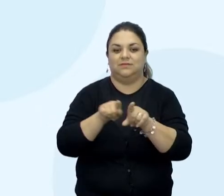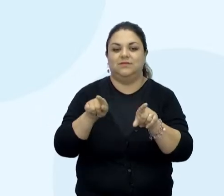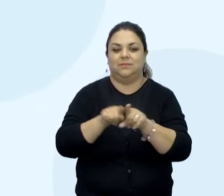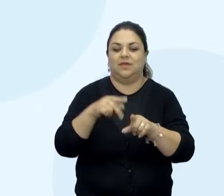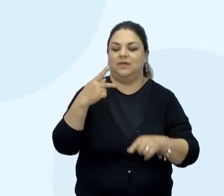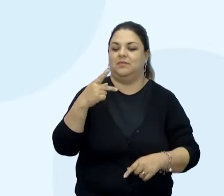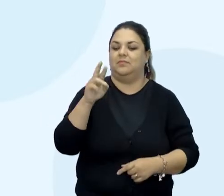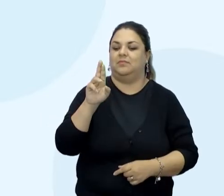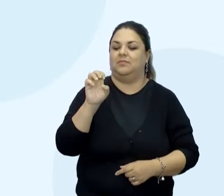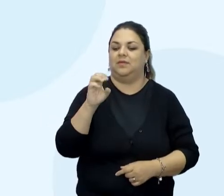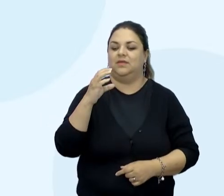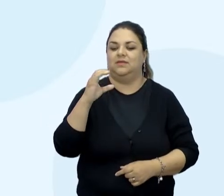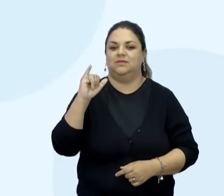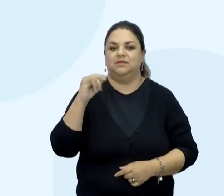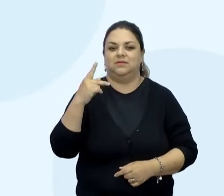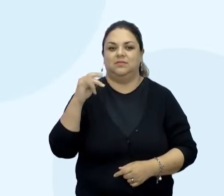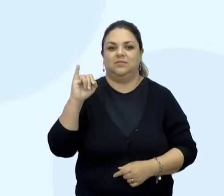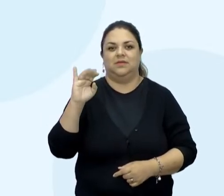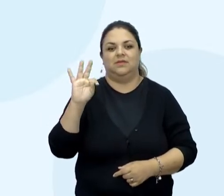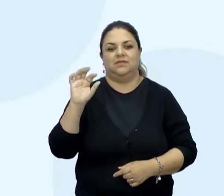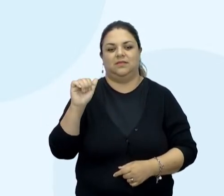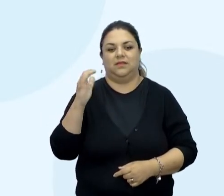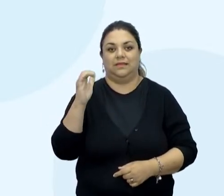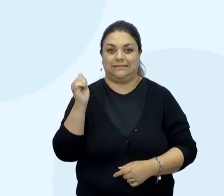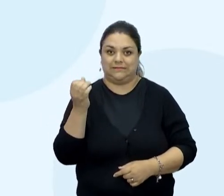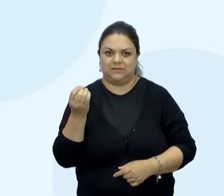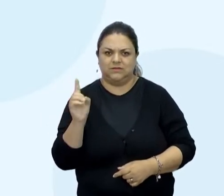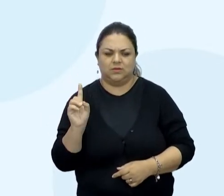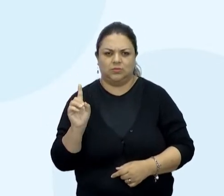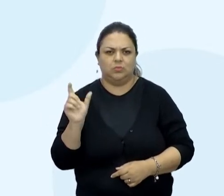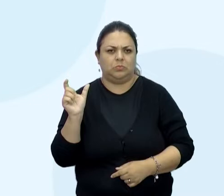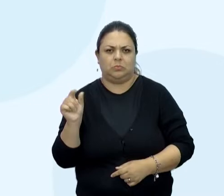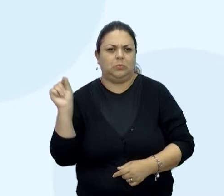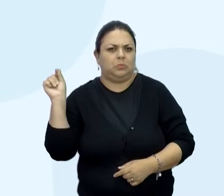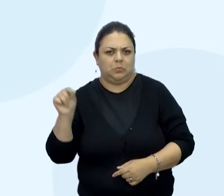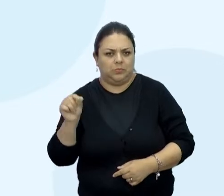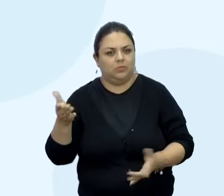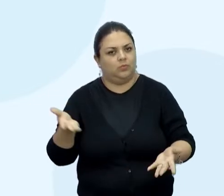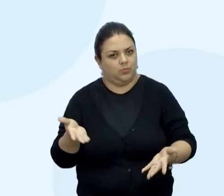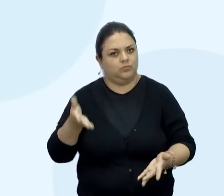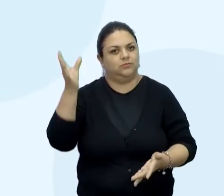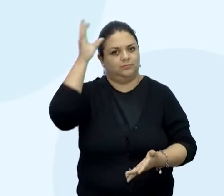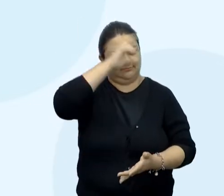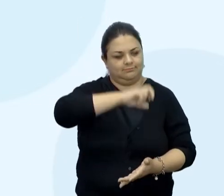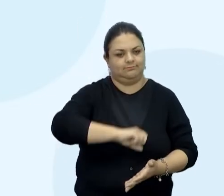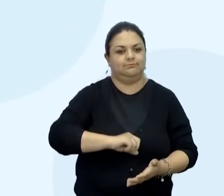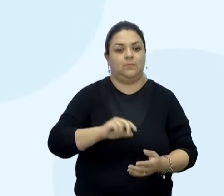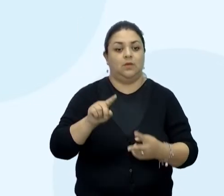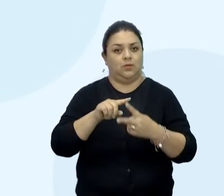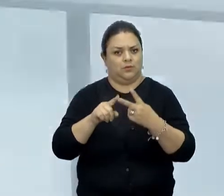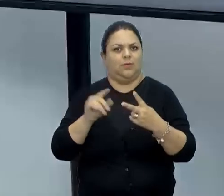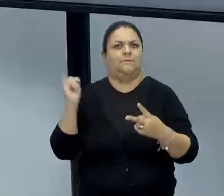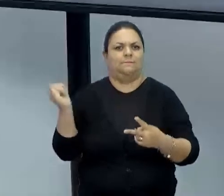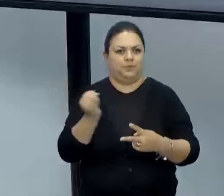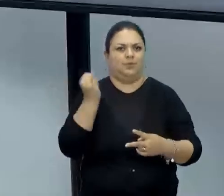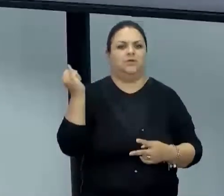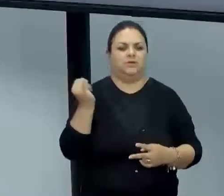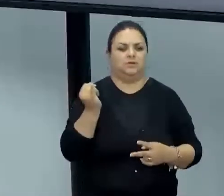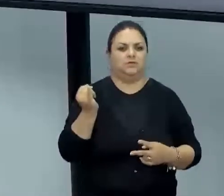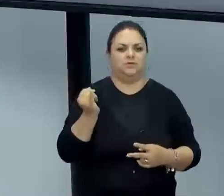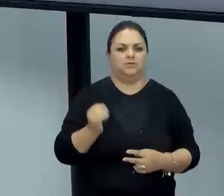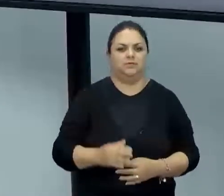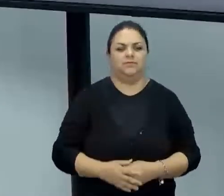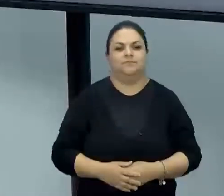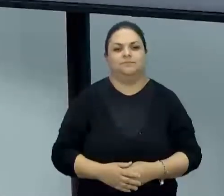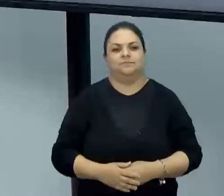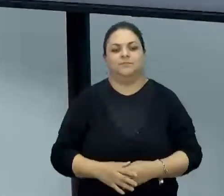que mais, digamos assim, muito entre aspas, tá? Todas são muito importantes. Mas é o que eu vou focar mais por